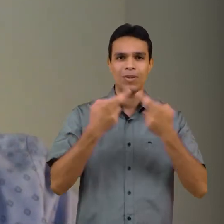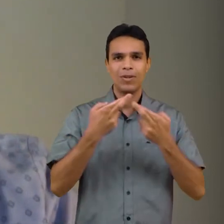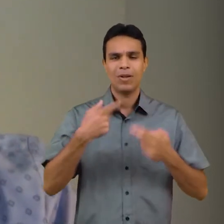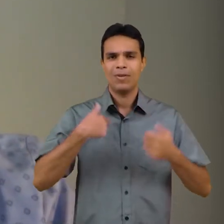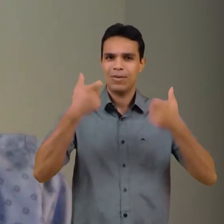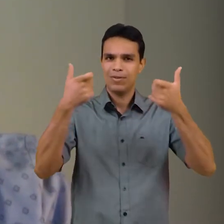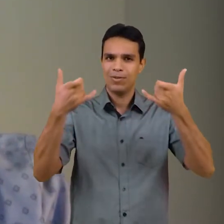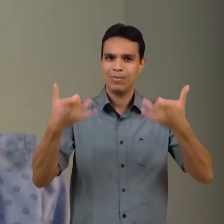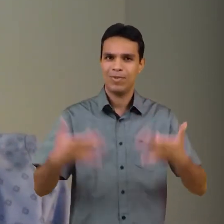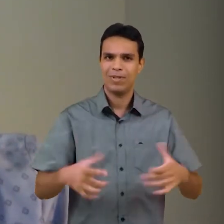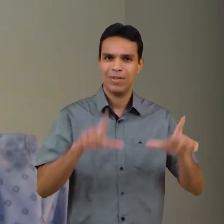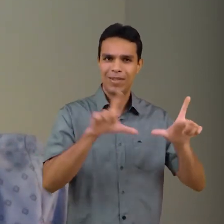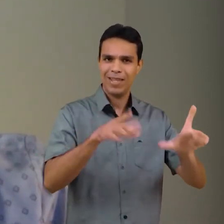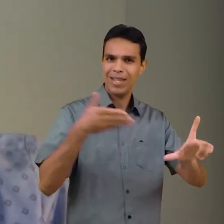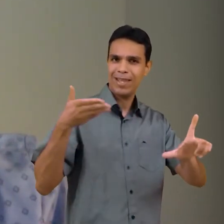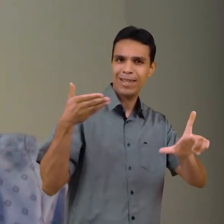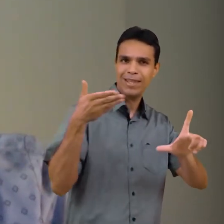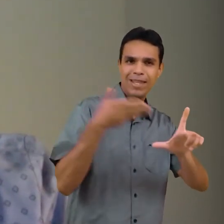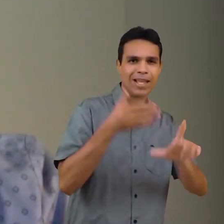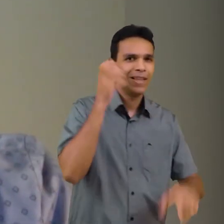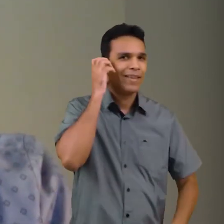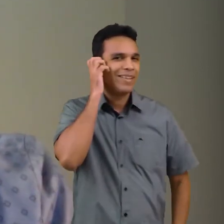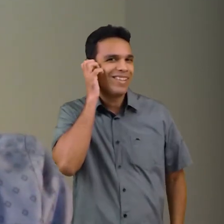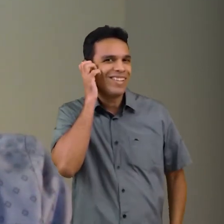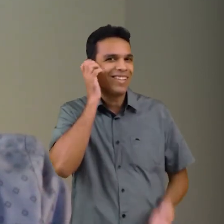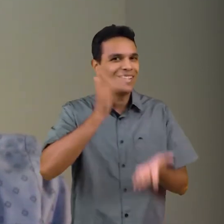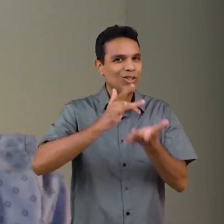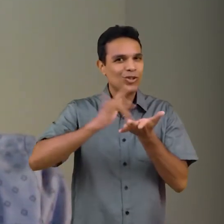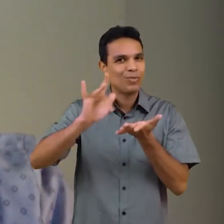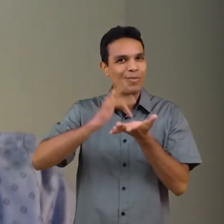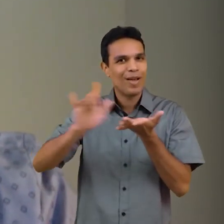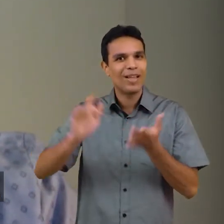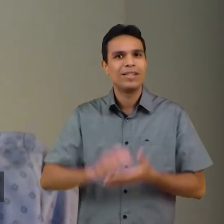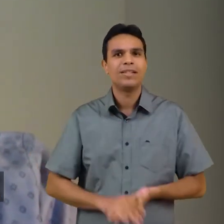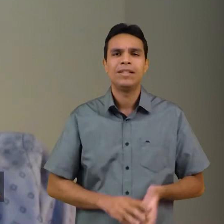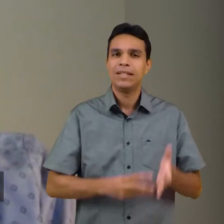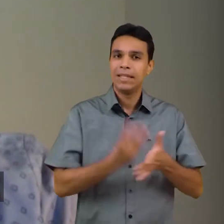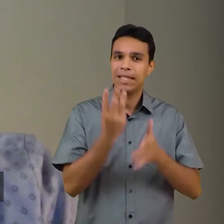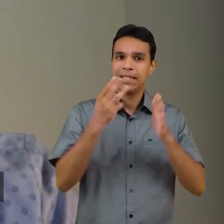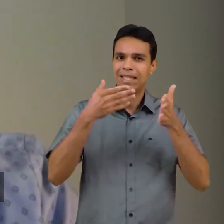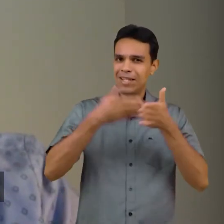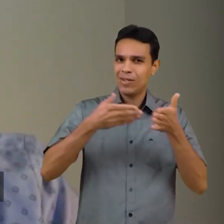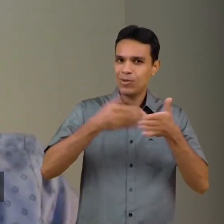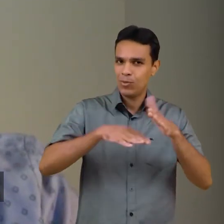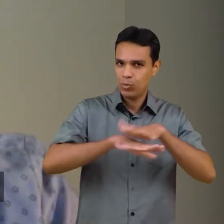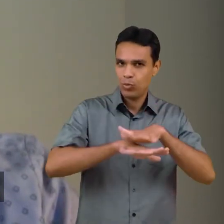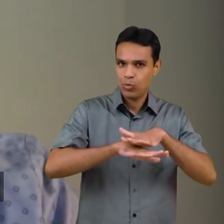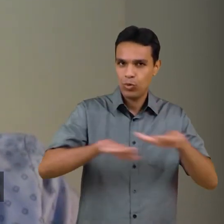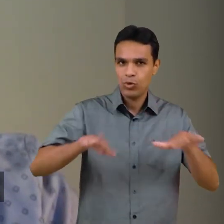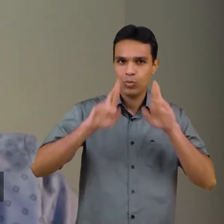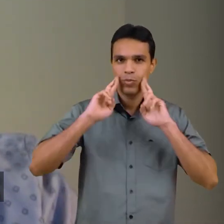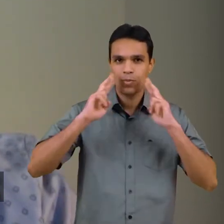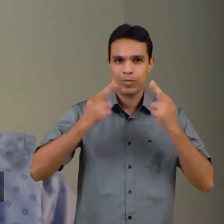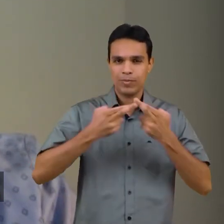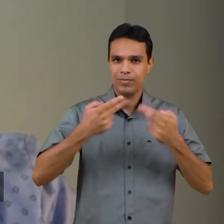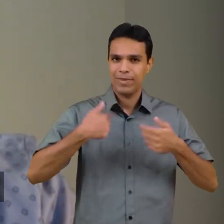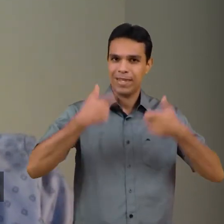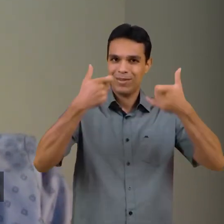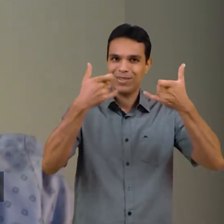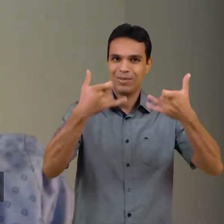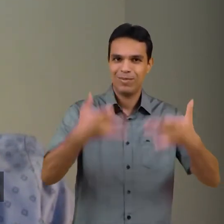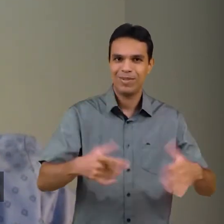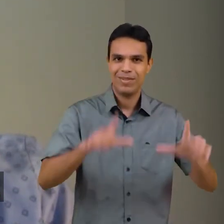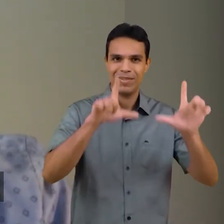No segundo encontro falei sobre a tela do celular, do smartphone, né. E no terceiro e último encontro, falei um pouco das